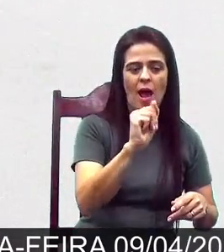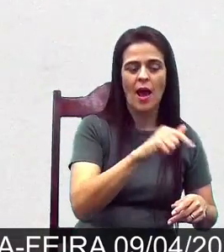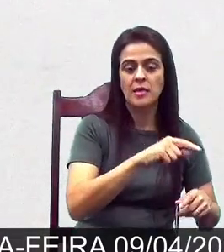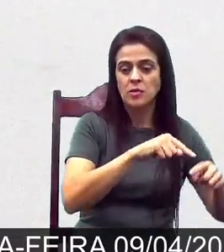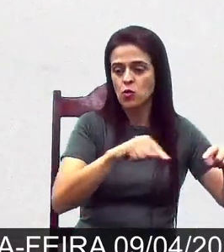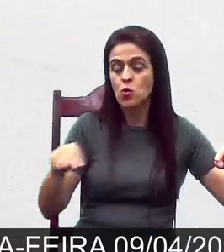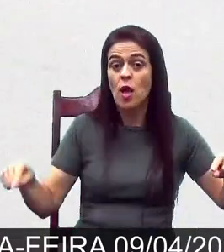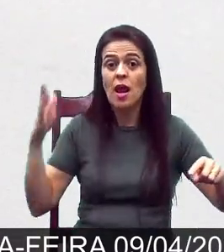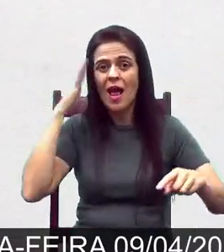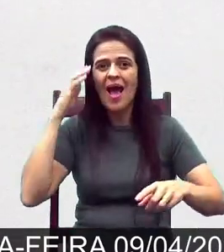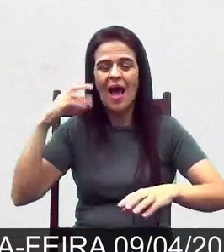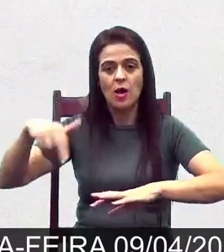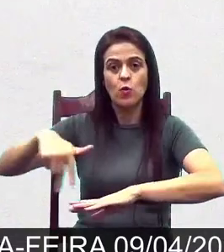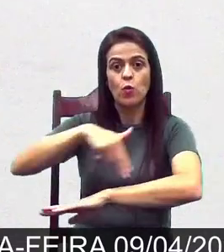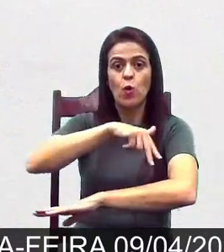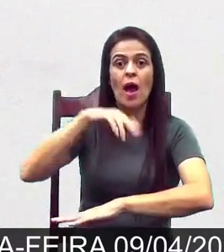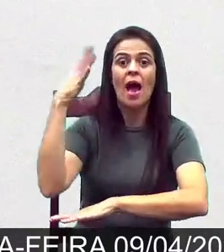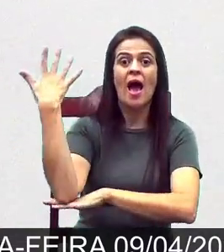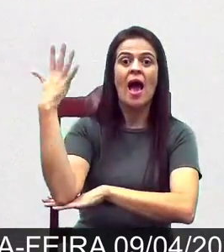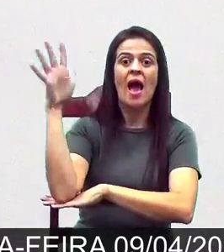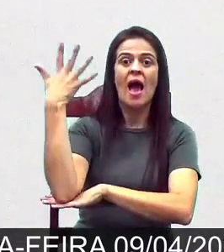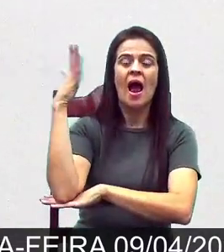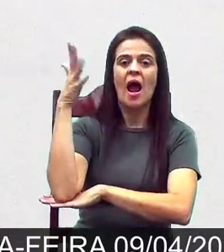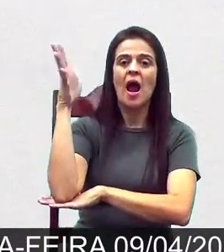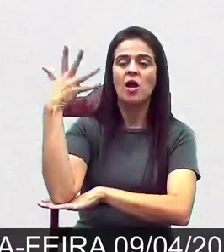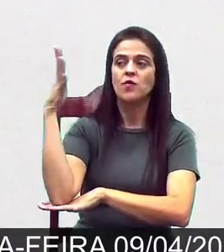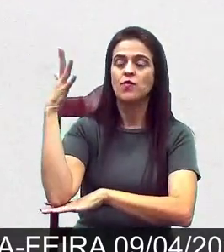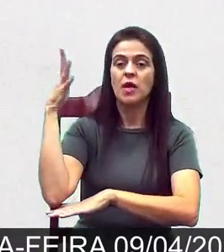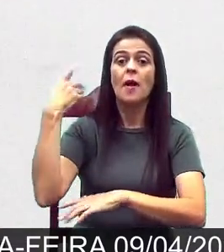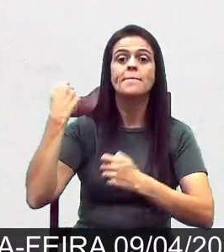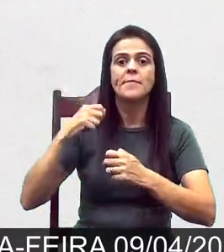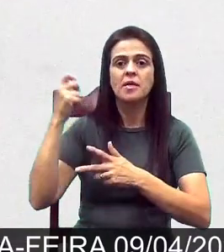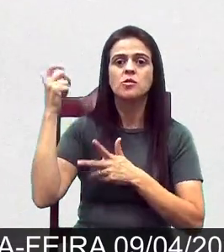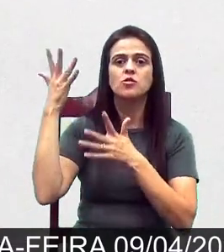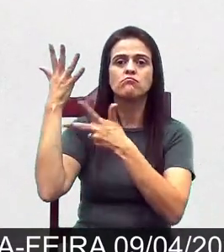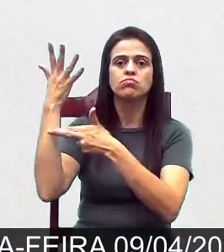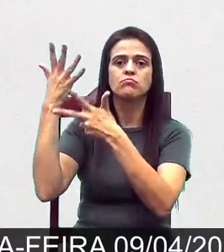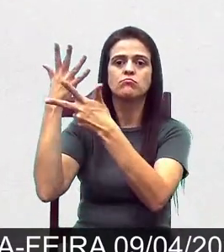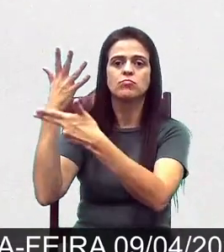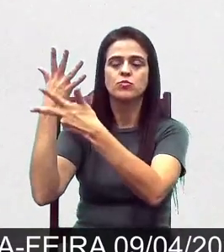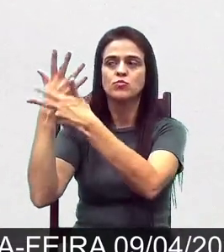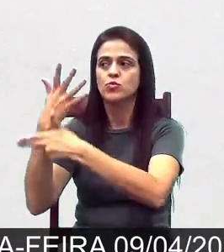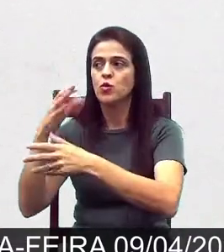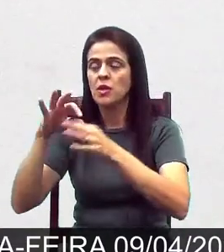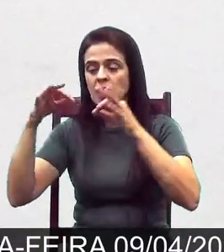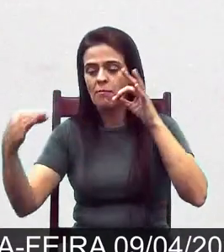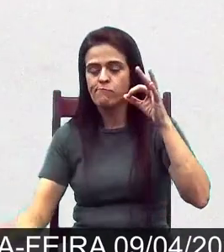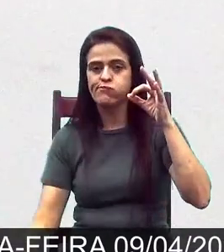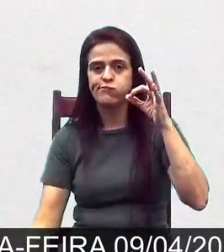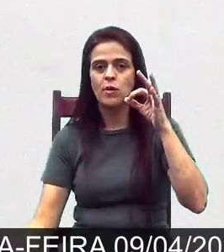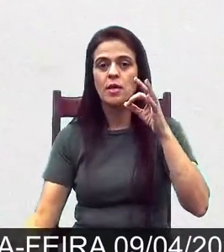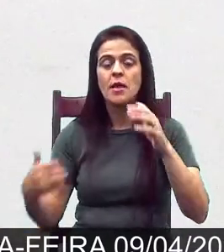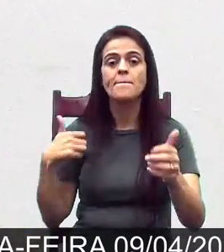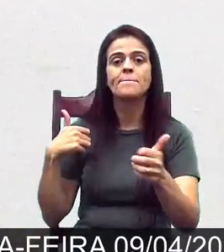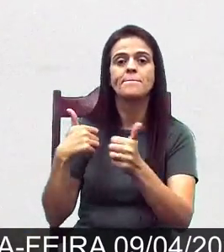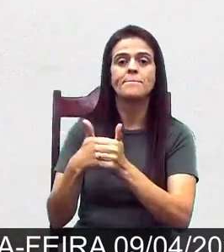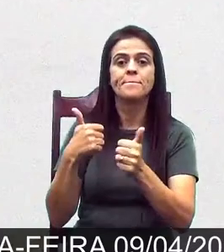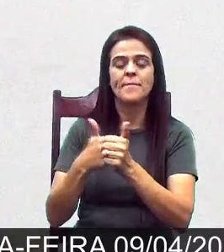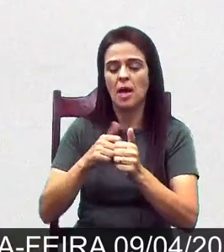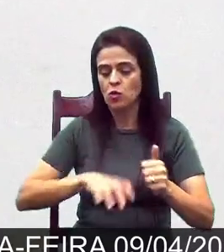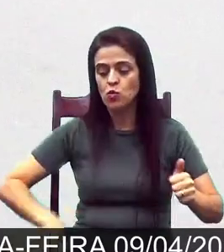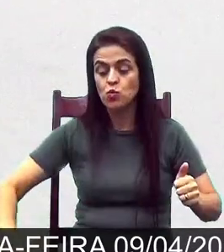Pascoal reclamam que as árvores estão existentes naquele local, estão com os galhos extensos e caídos próximo ao